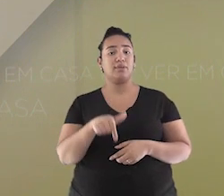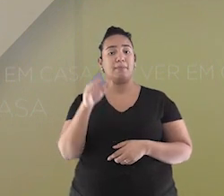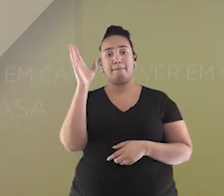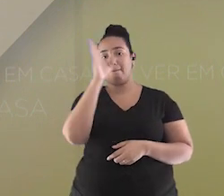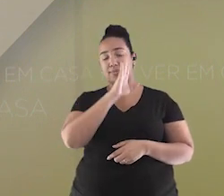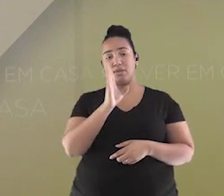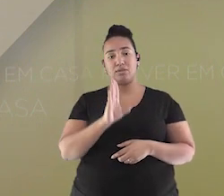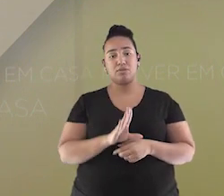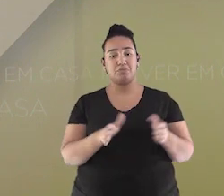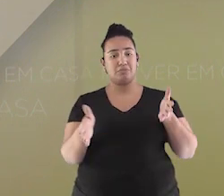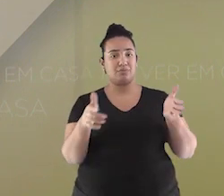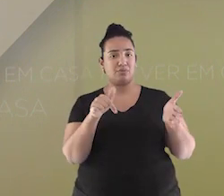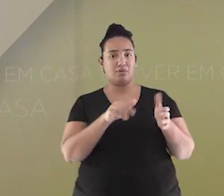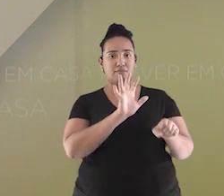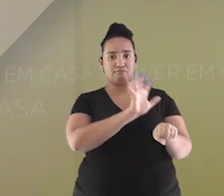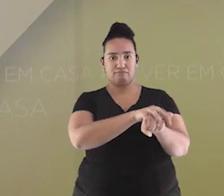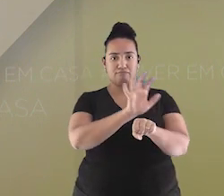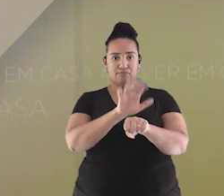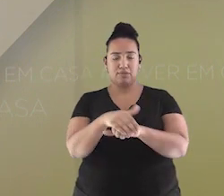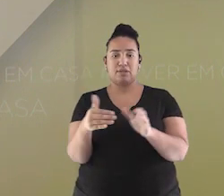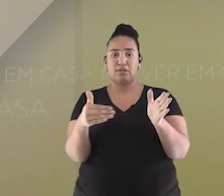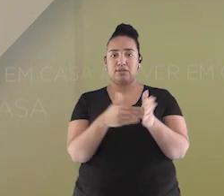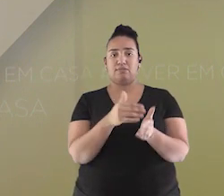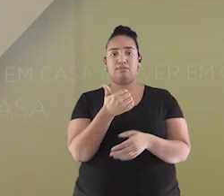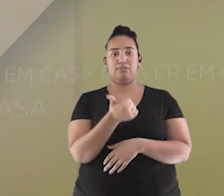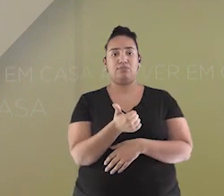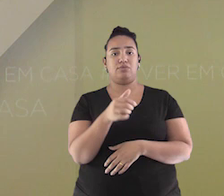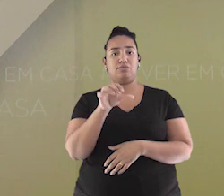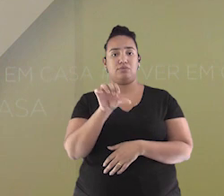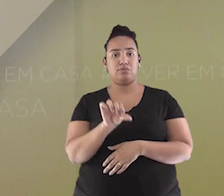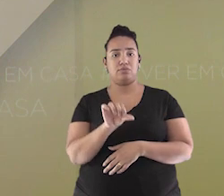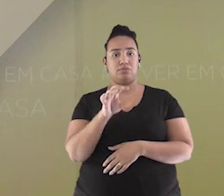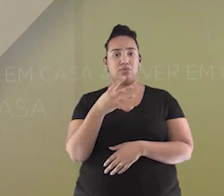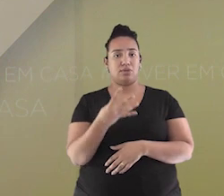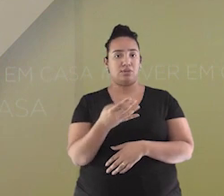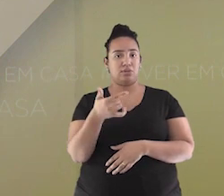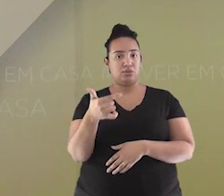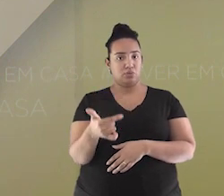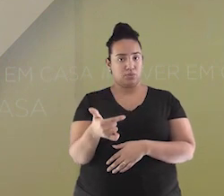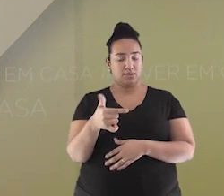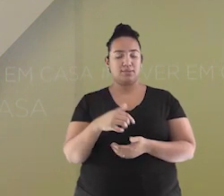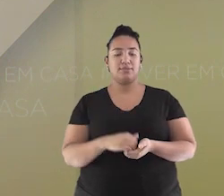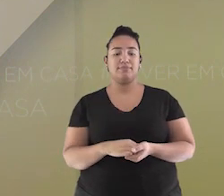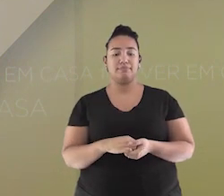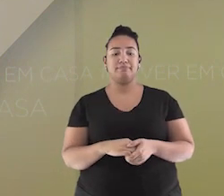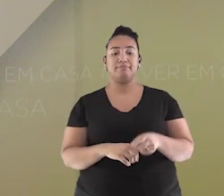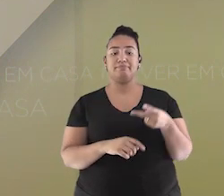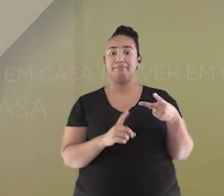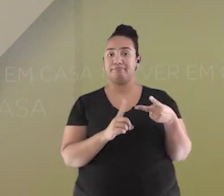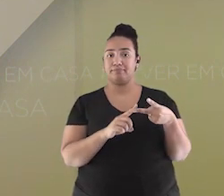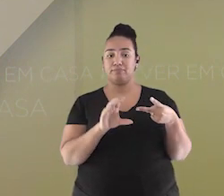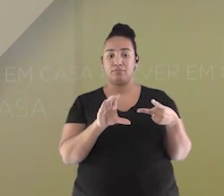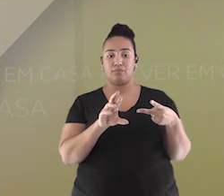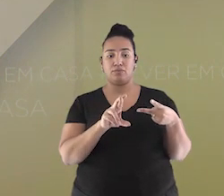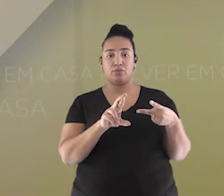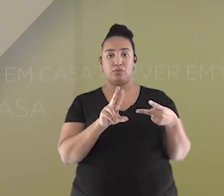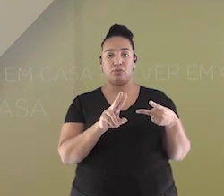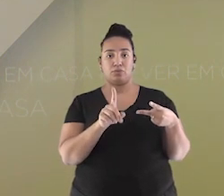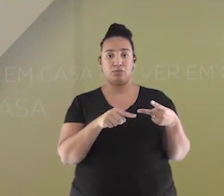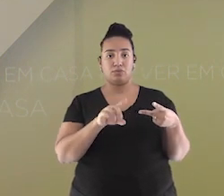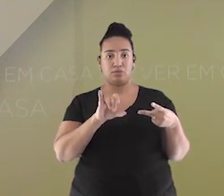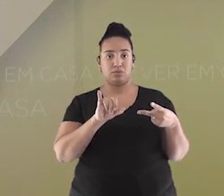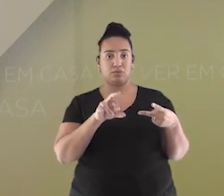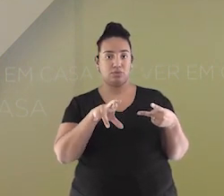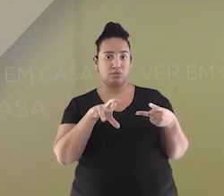utilizada no Brasil desde a sua colonização até 1942. Temos também o Cruzeiro.